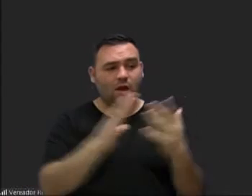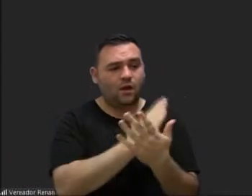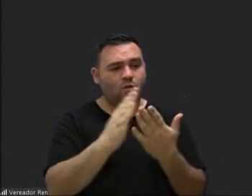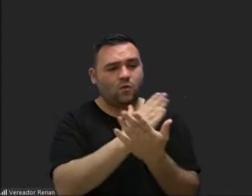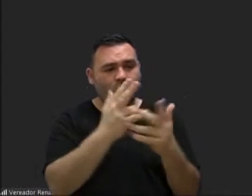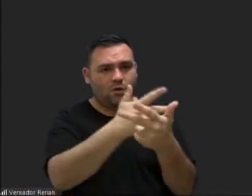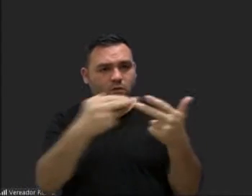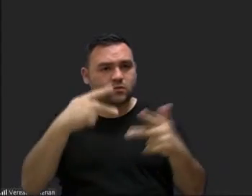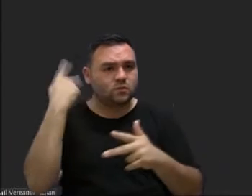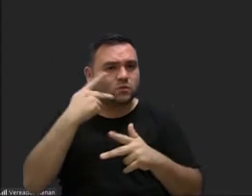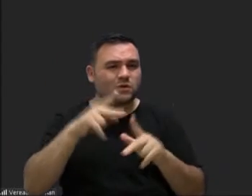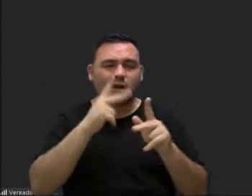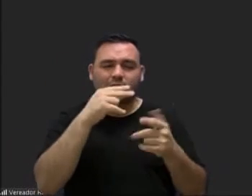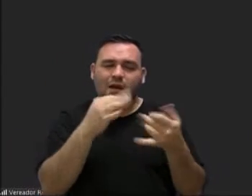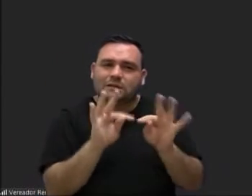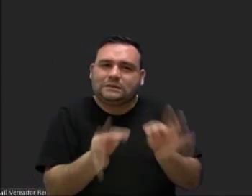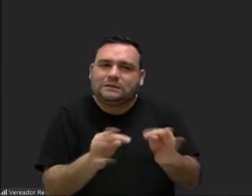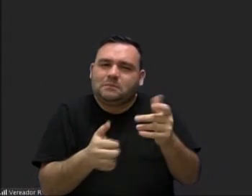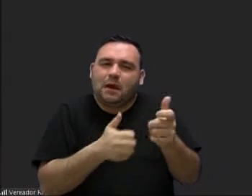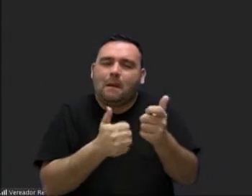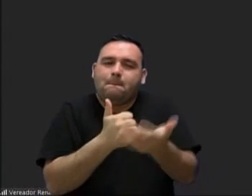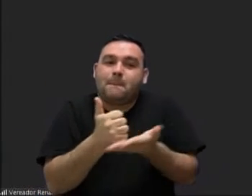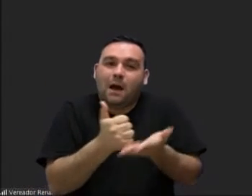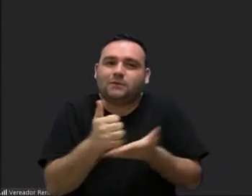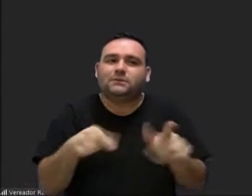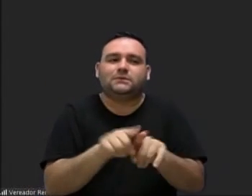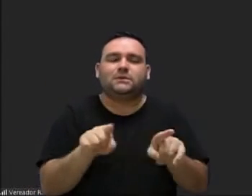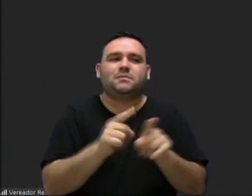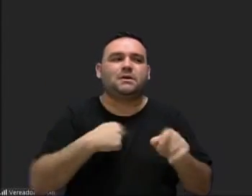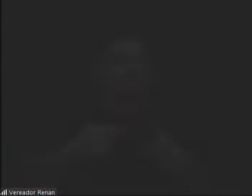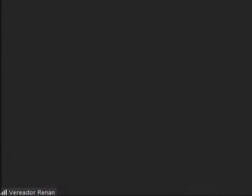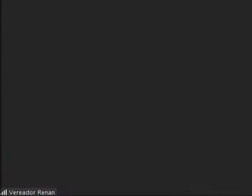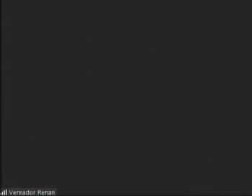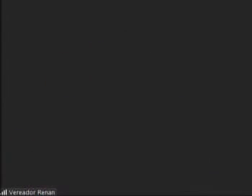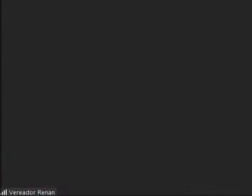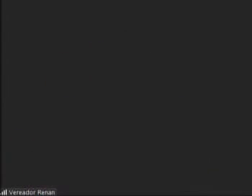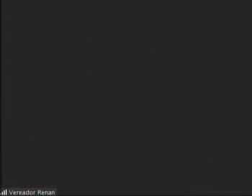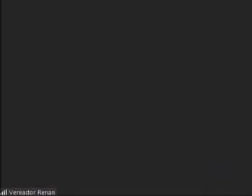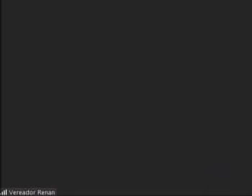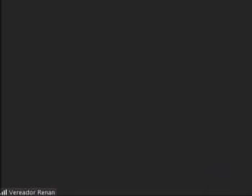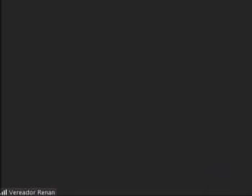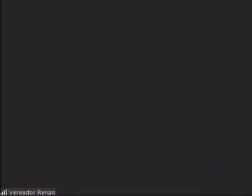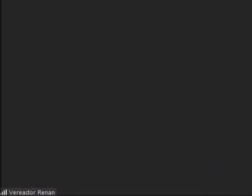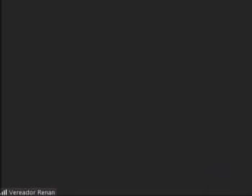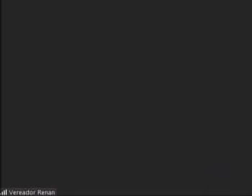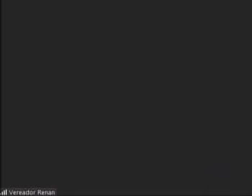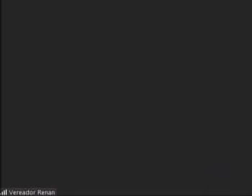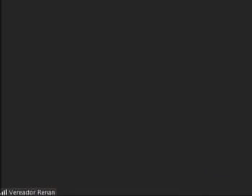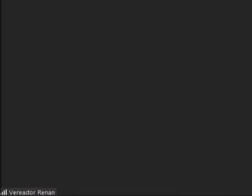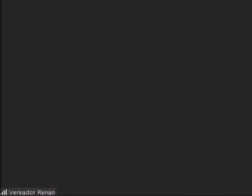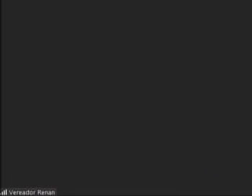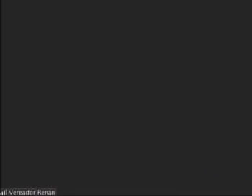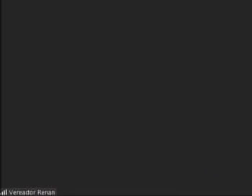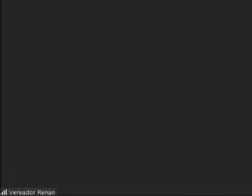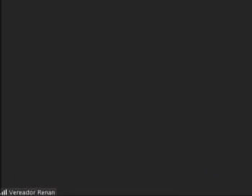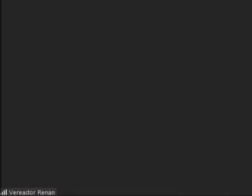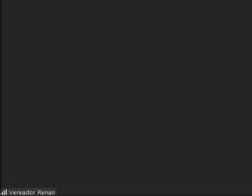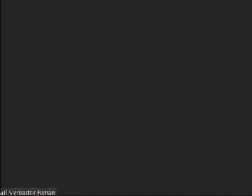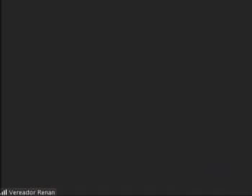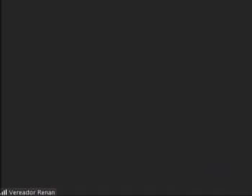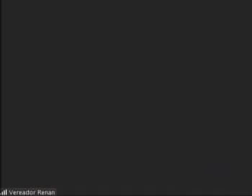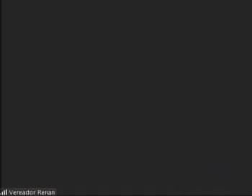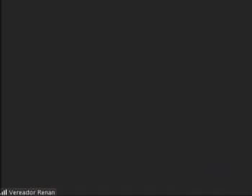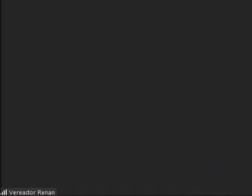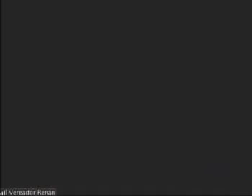coisas na política que é arroz com feijão e graças a Deus eu tive formação política desde os 13 anos roupa suja